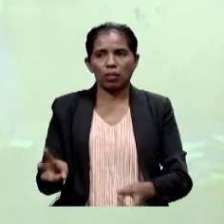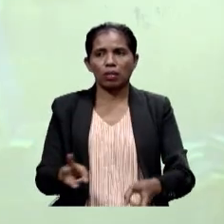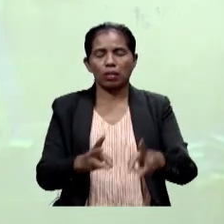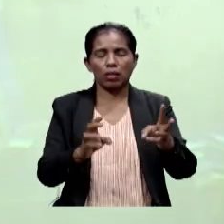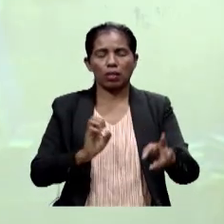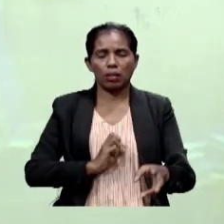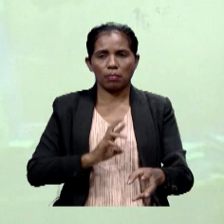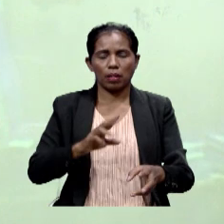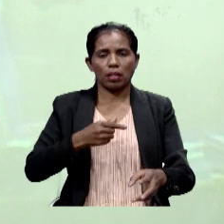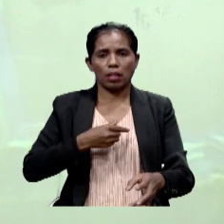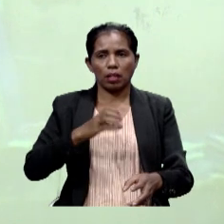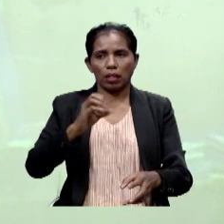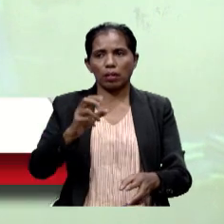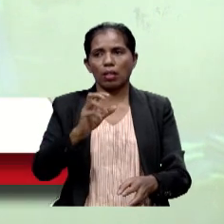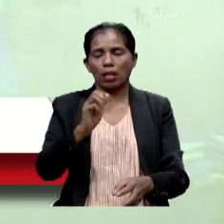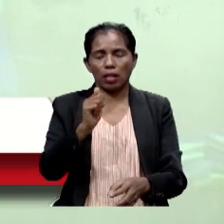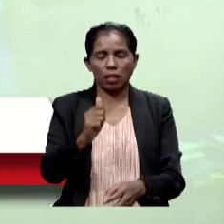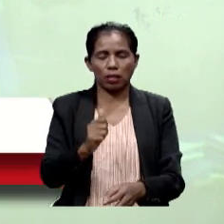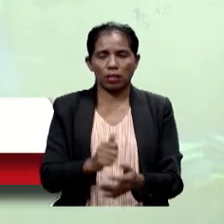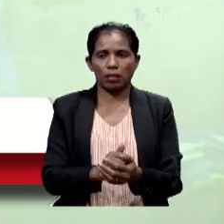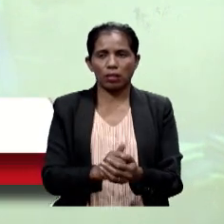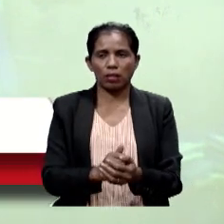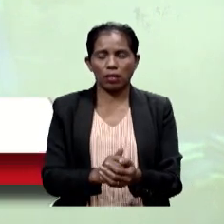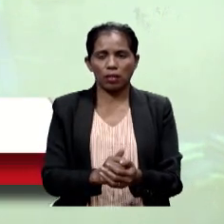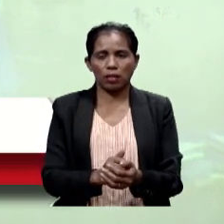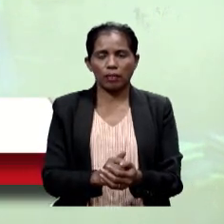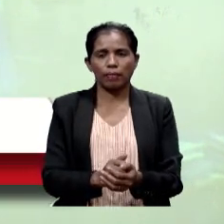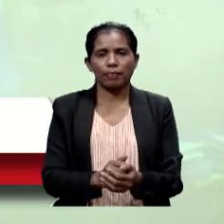Atsabe, Estrada Hermera Gleno Hatulia.